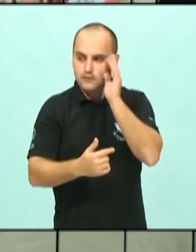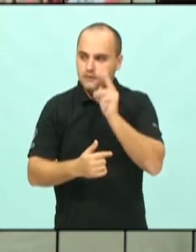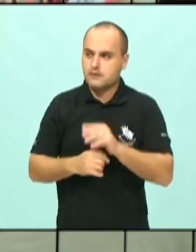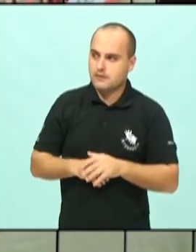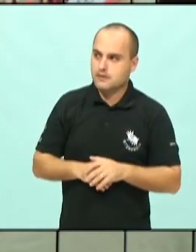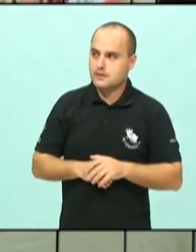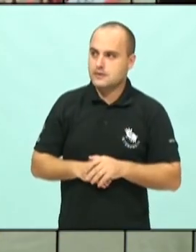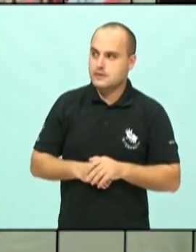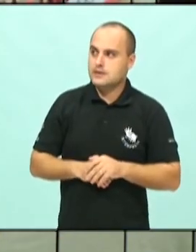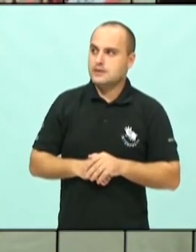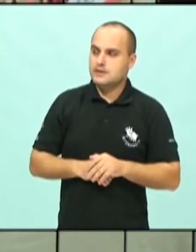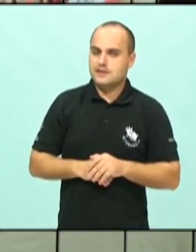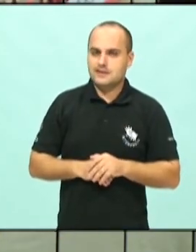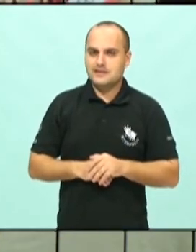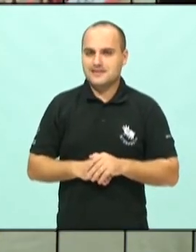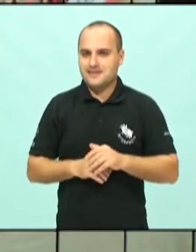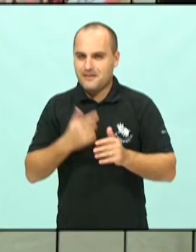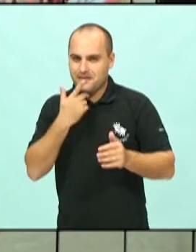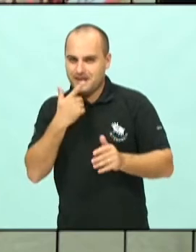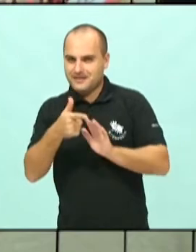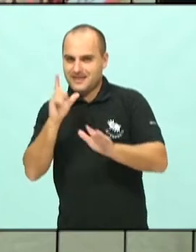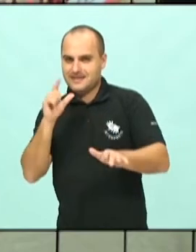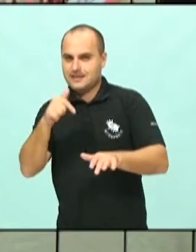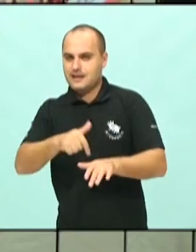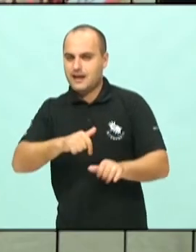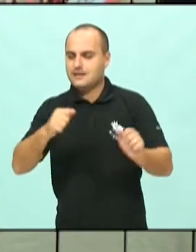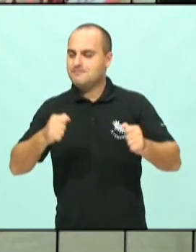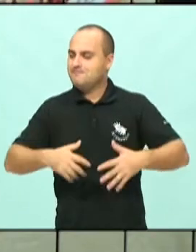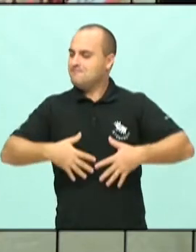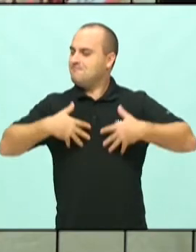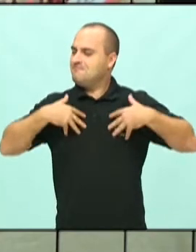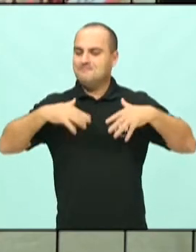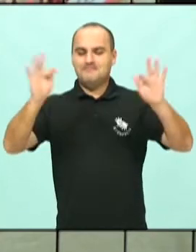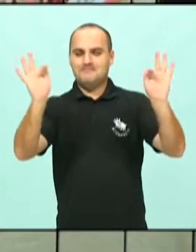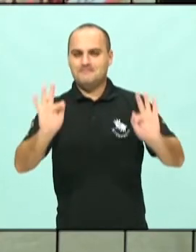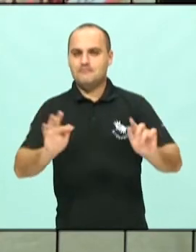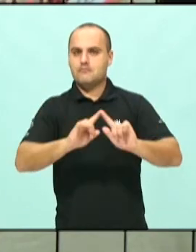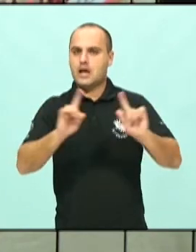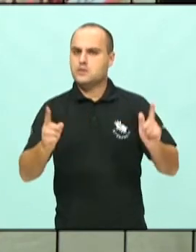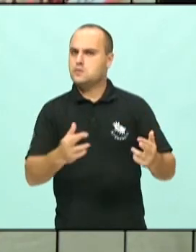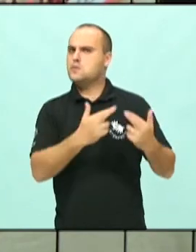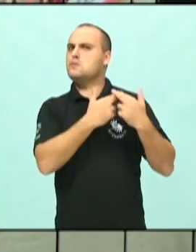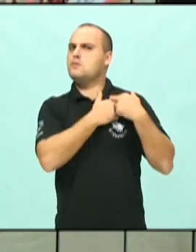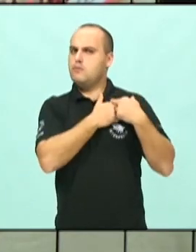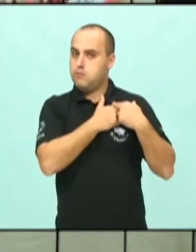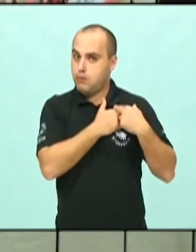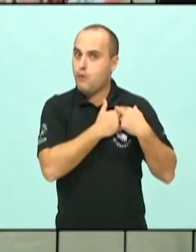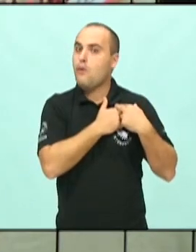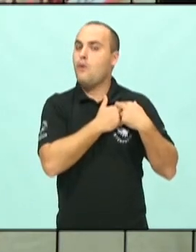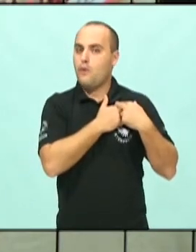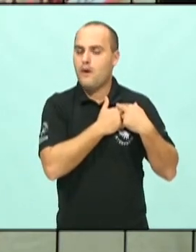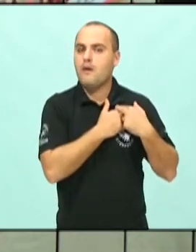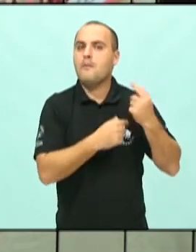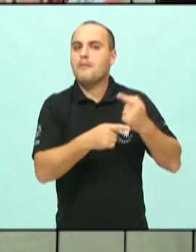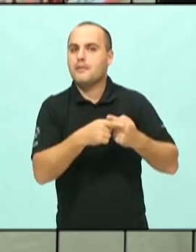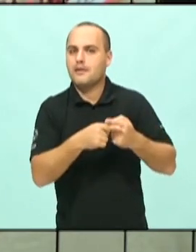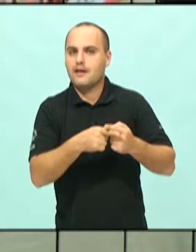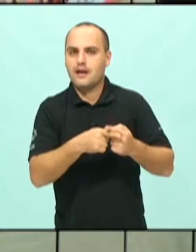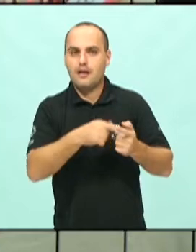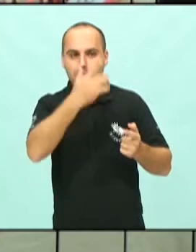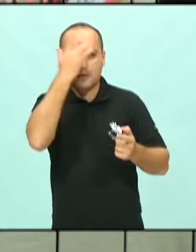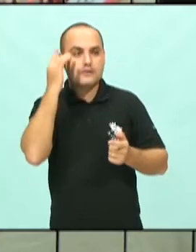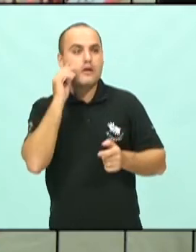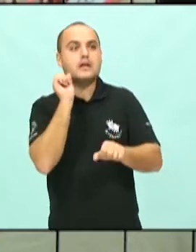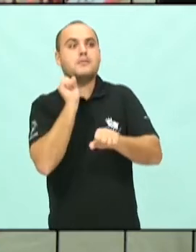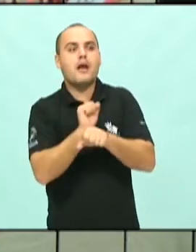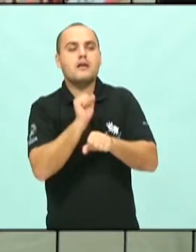né? Que ao mesmo tempo que é uma alegria muito grande, assim, uma oportunidade gigante, é uma responsabilidade tremenda, porque existe uma grande